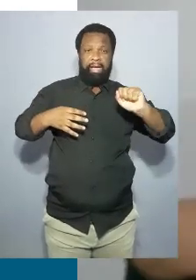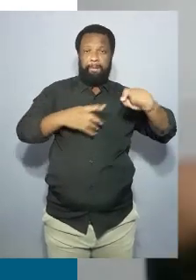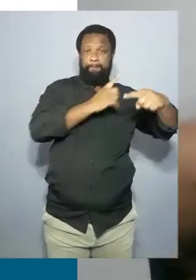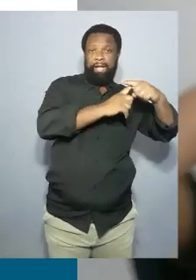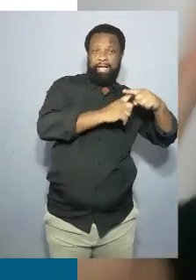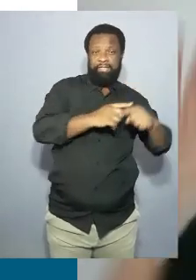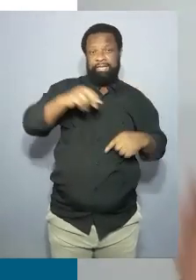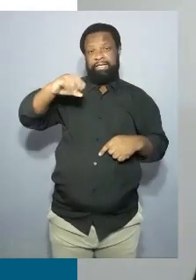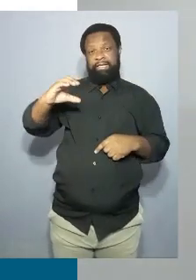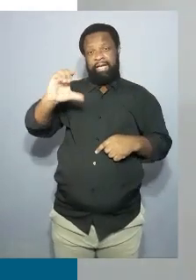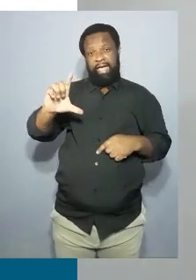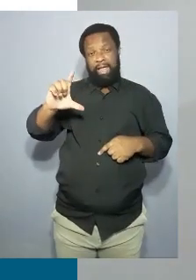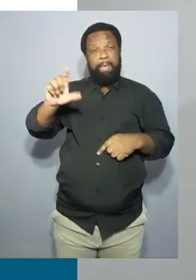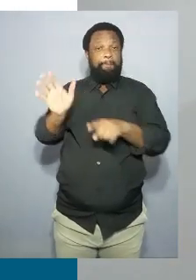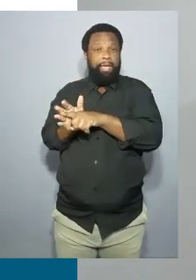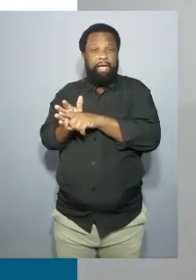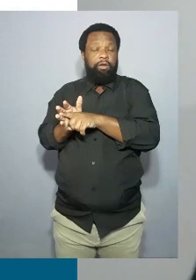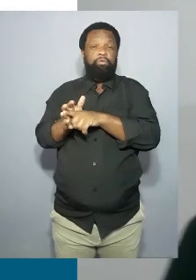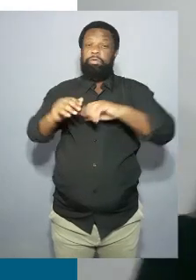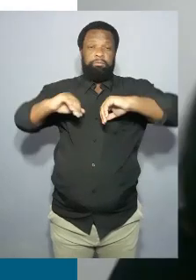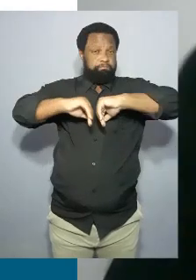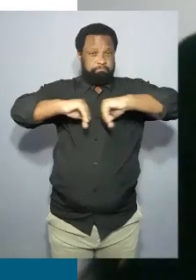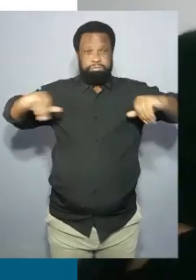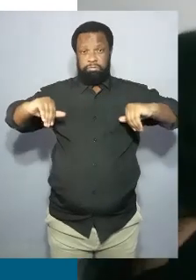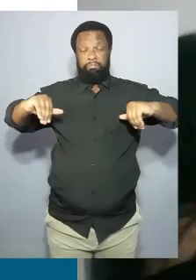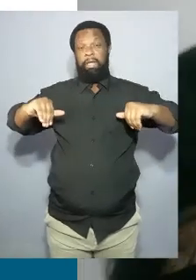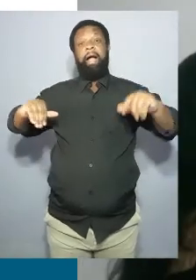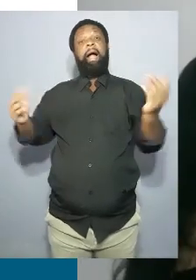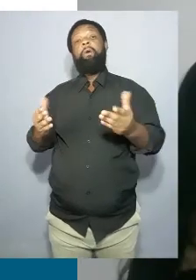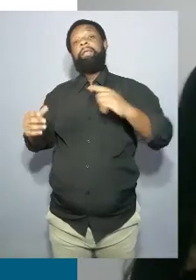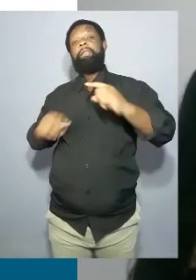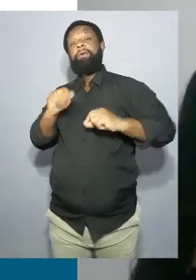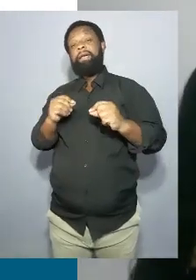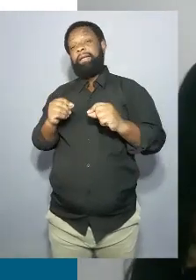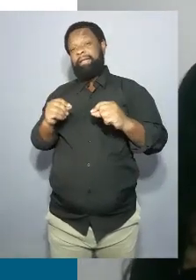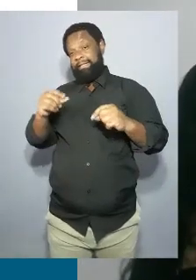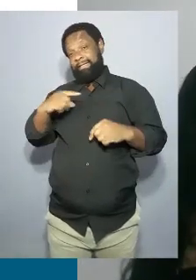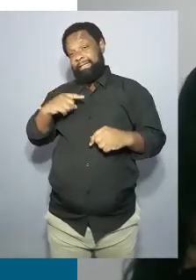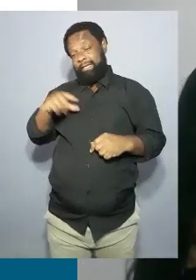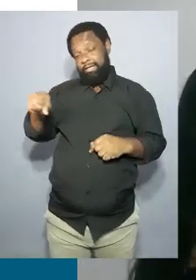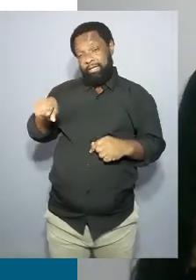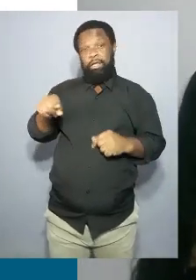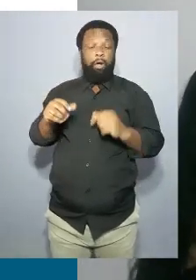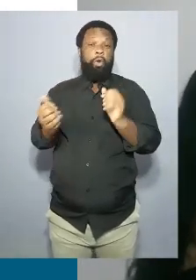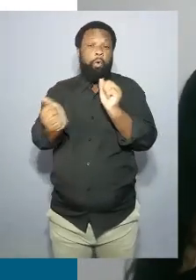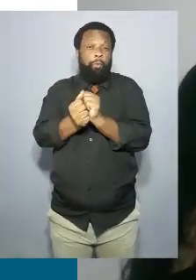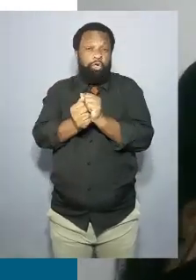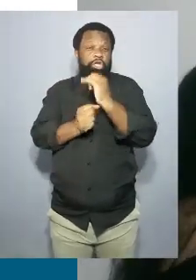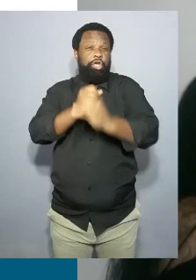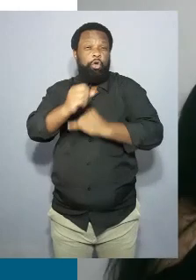Cl-, destruímos todo o retículo. Então, nós vamos ter, na situação do composto iônico